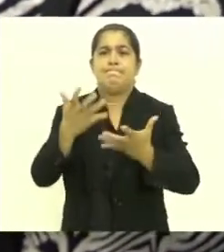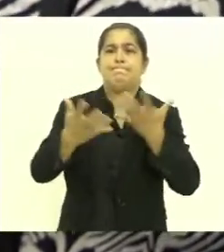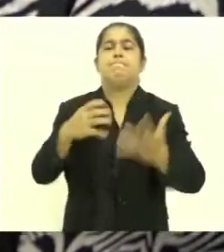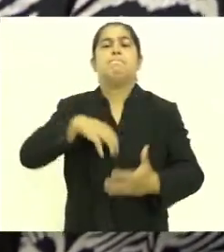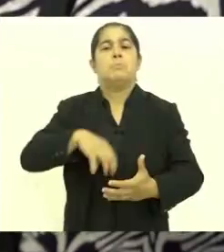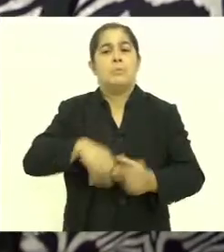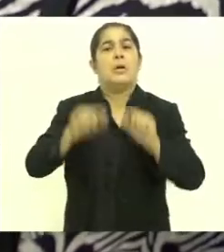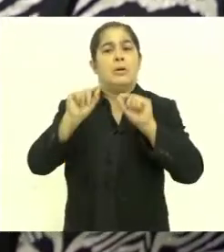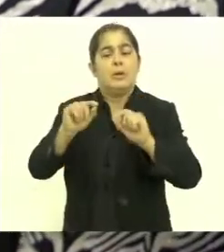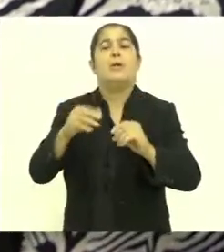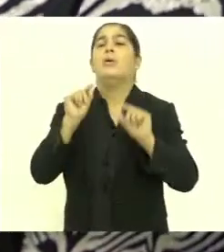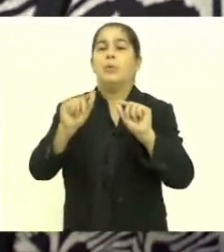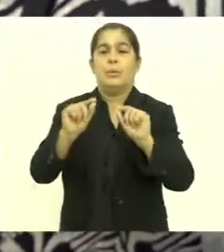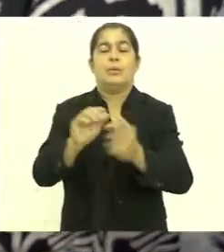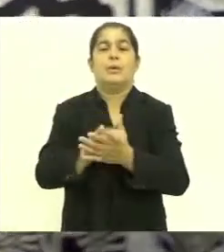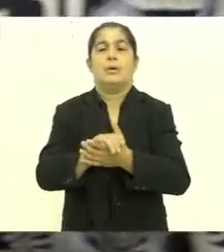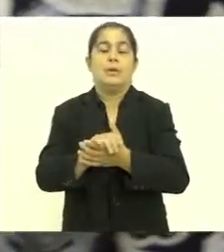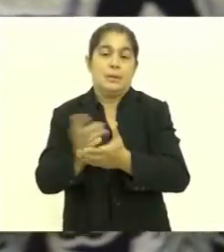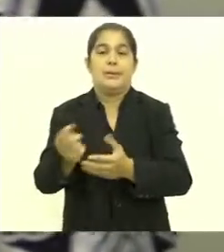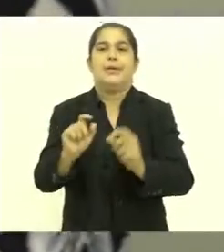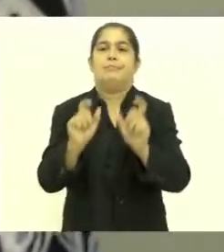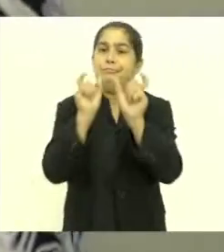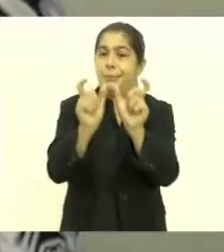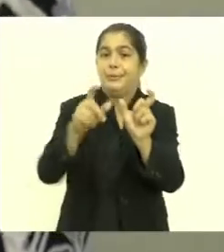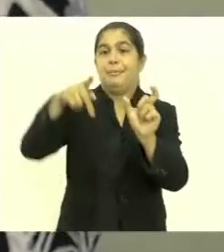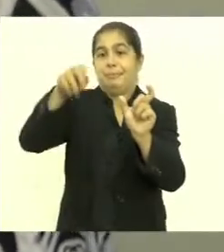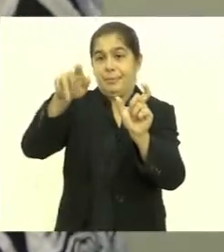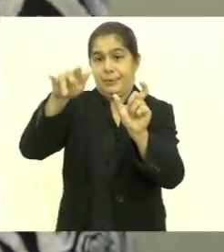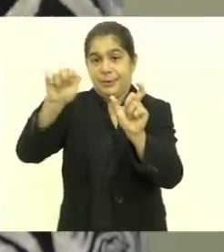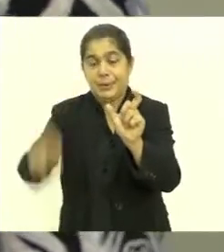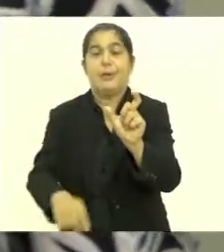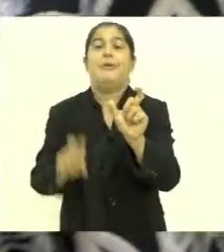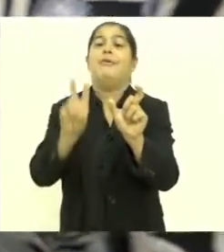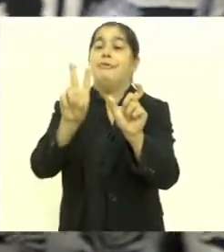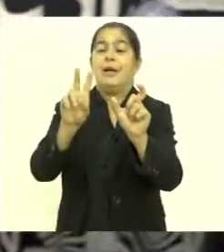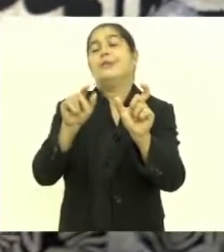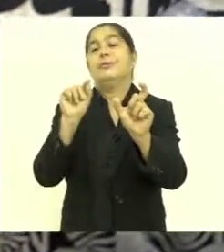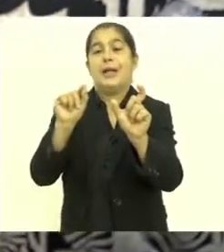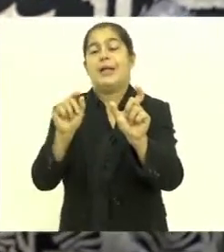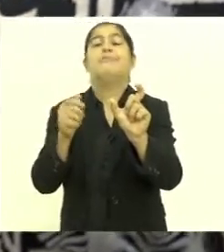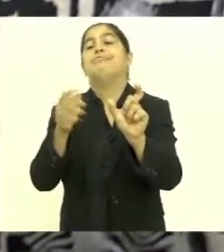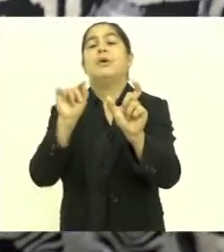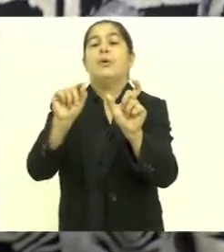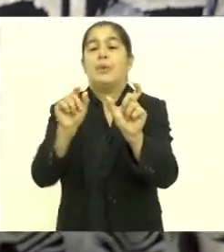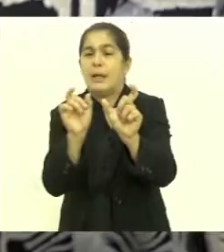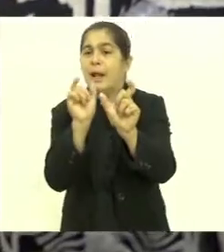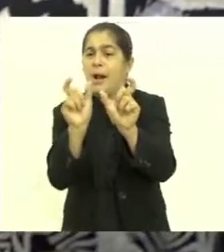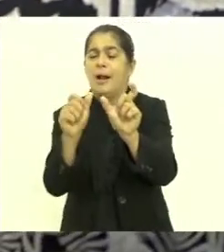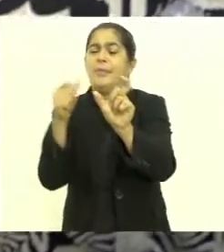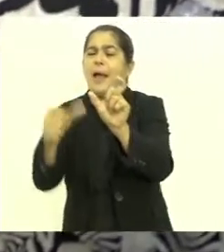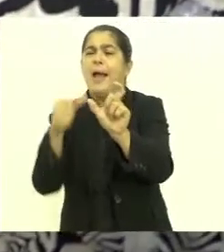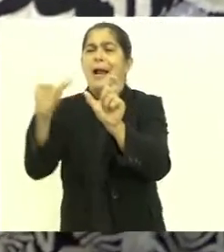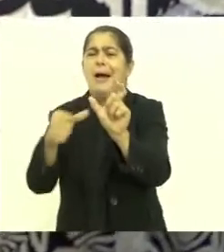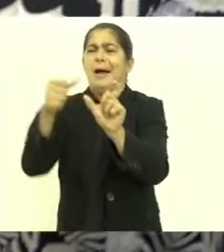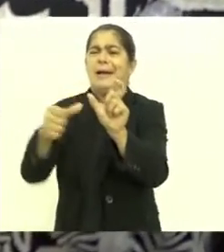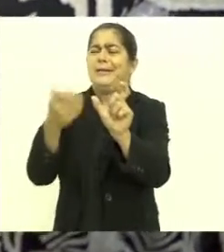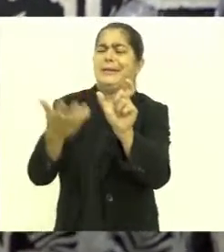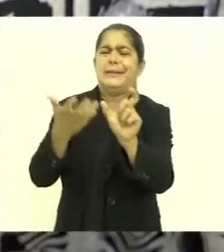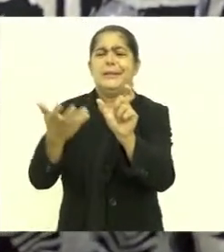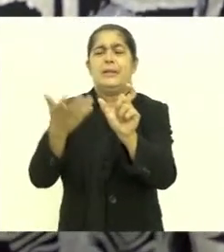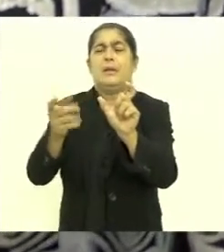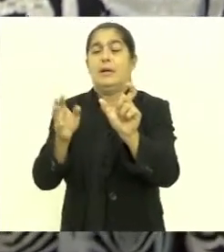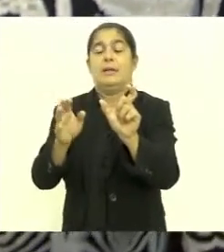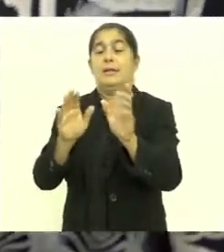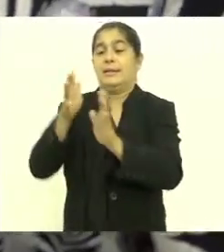a dificuldade do português. Porque vai ter preposição, o verbo vai estar flexionado, que na Libras o verbo está sempre